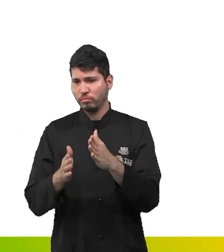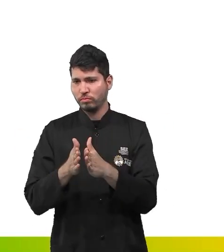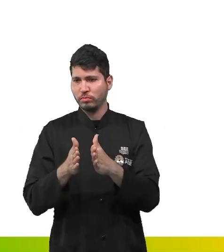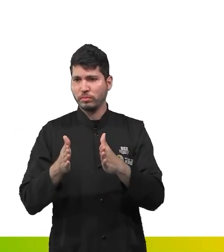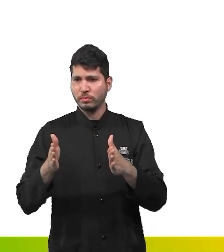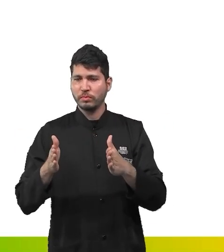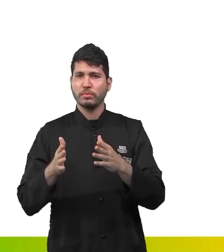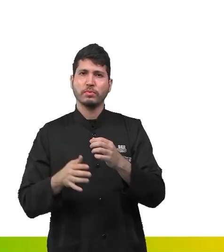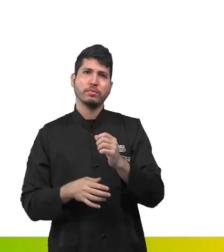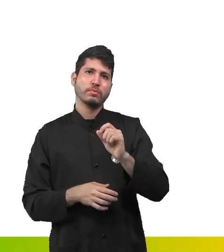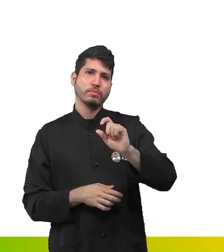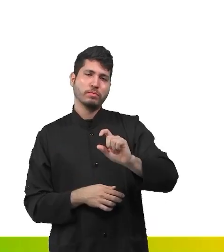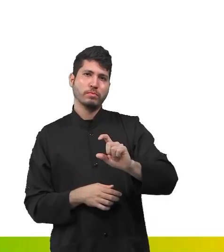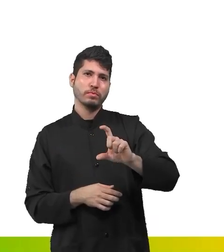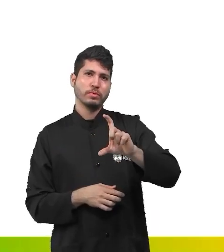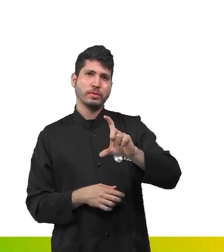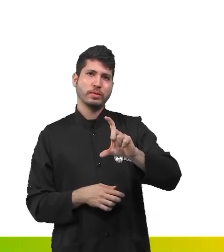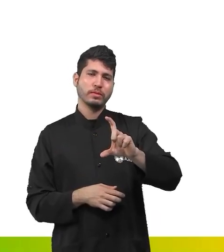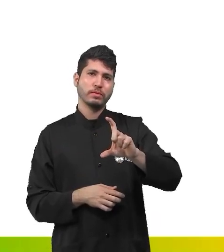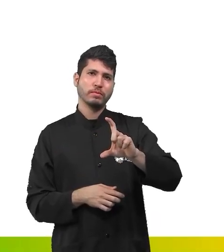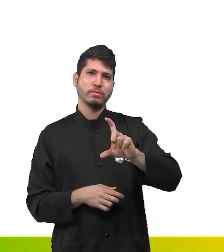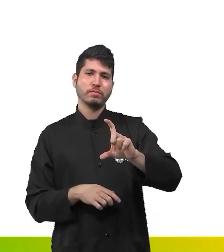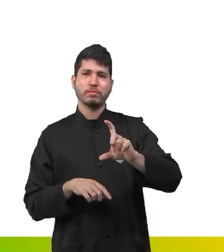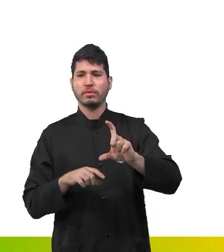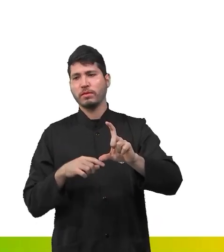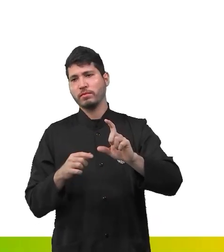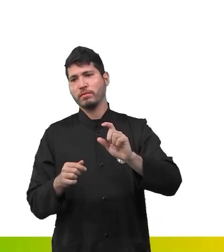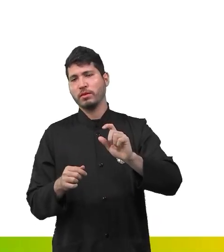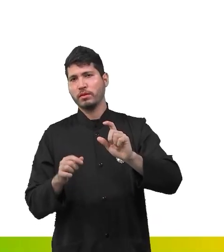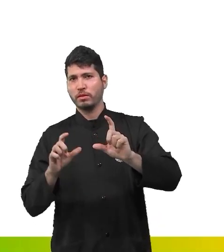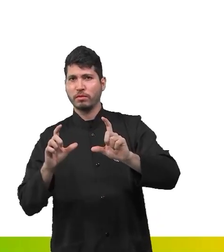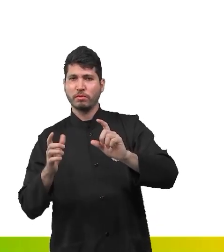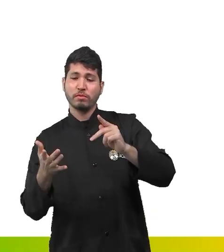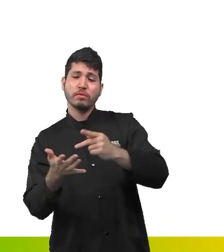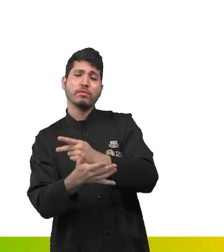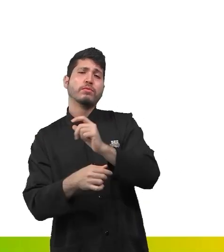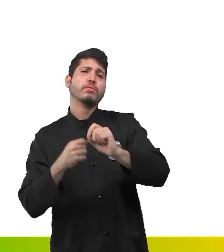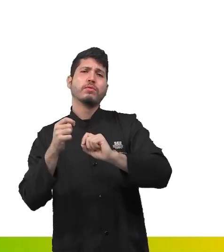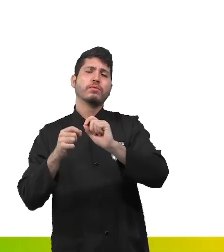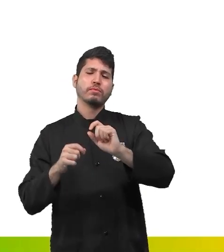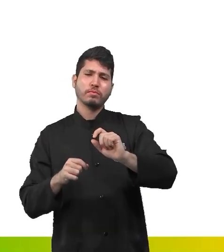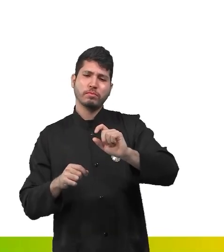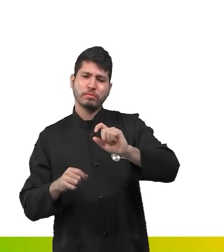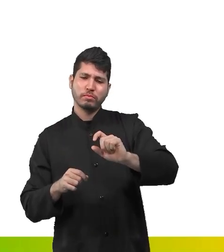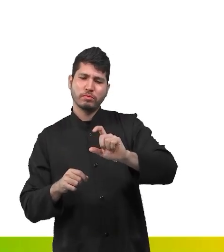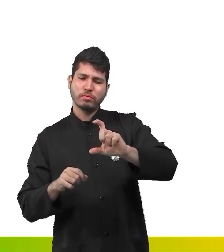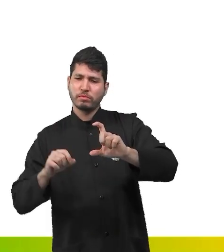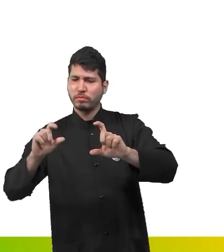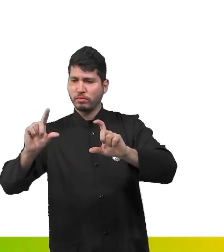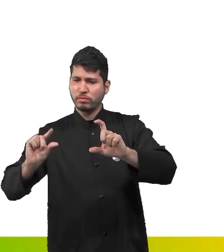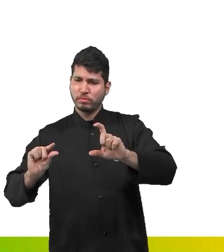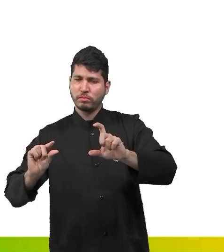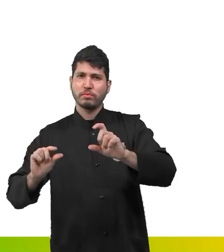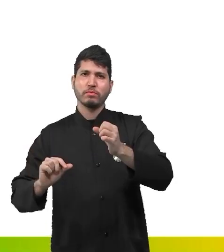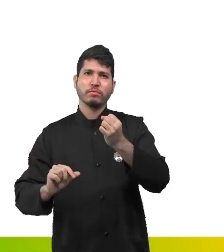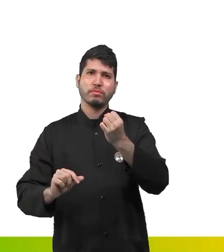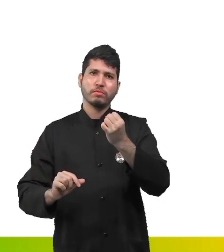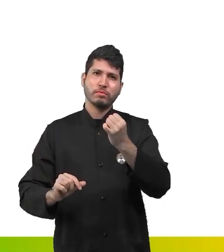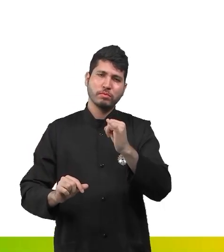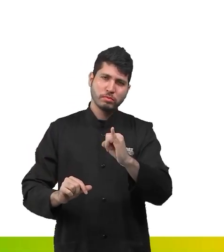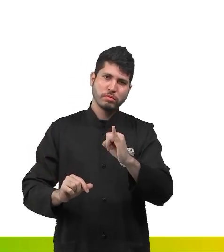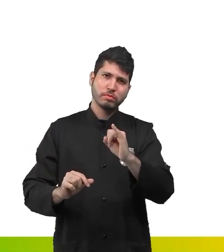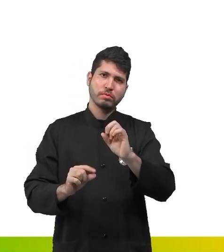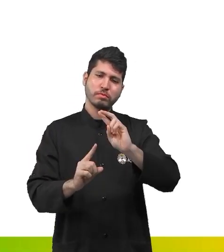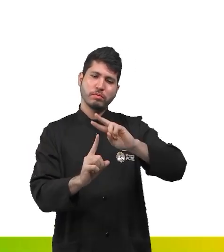aumento de uma implica na redução da outra. Ou seja, se uma dobra, a outra reduz pela